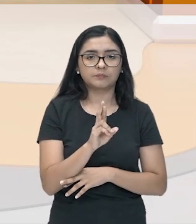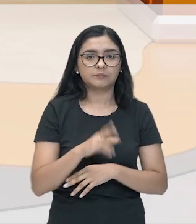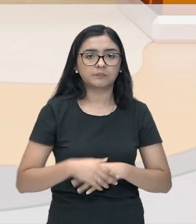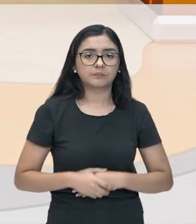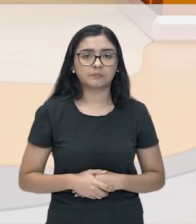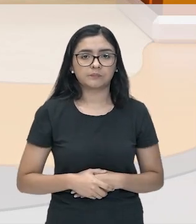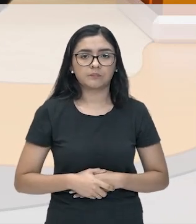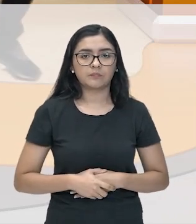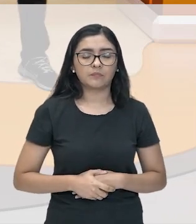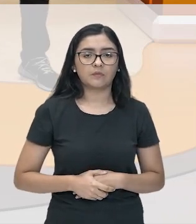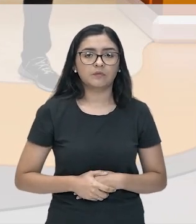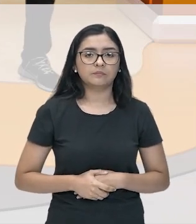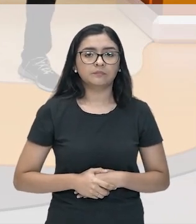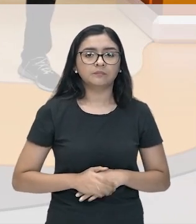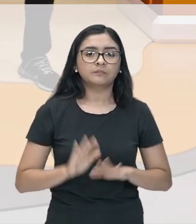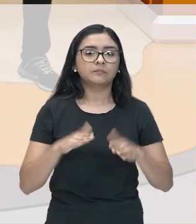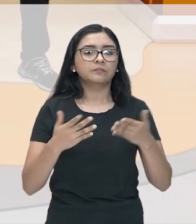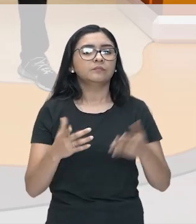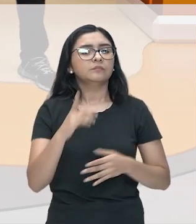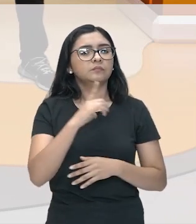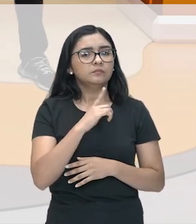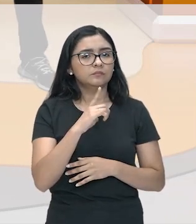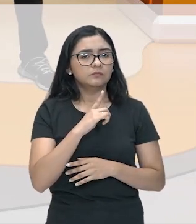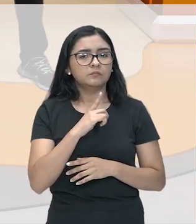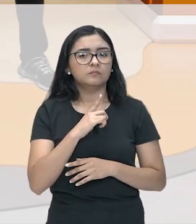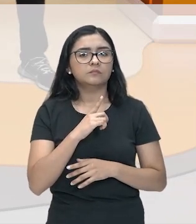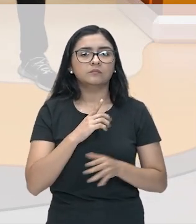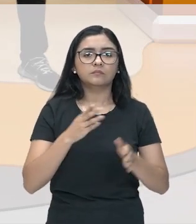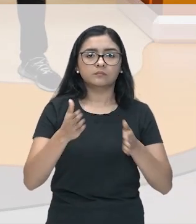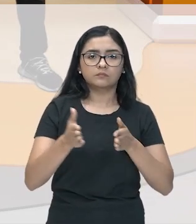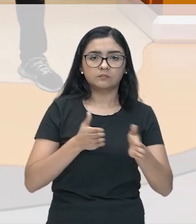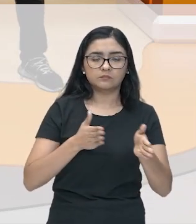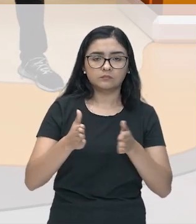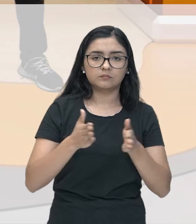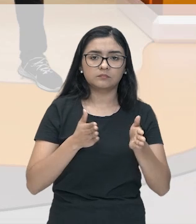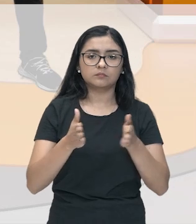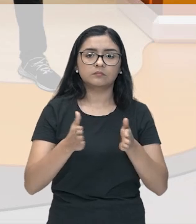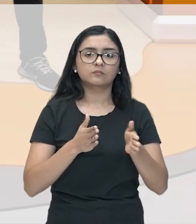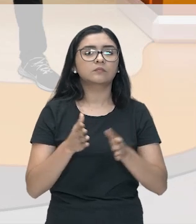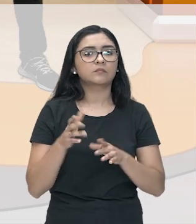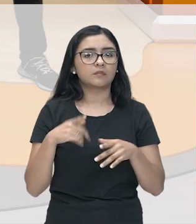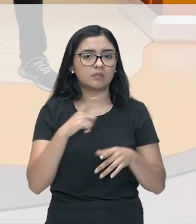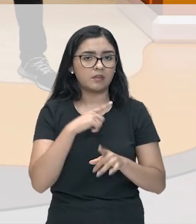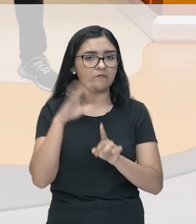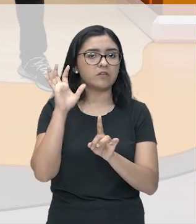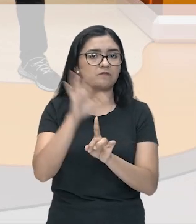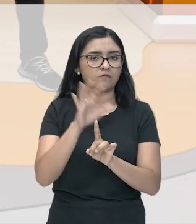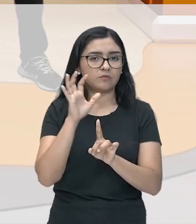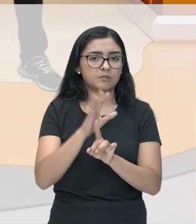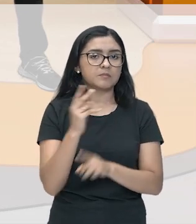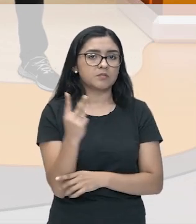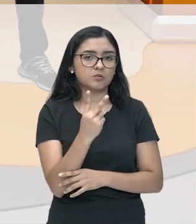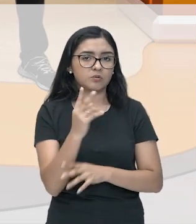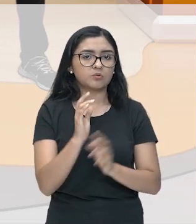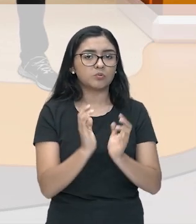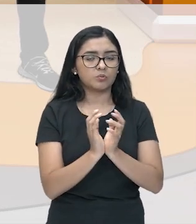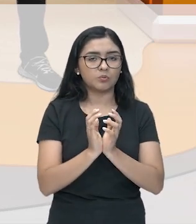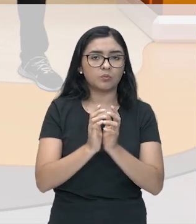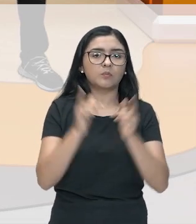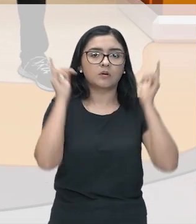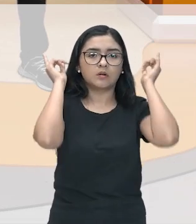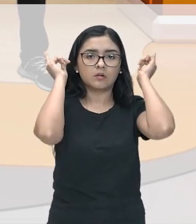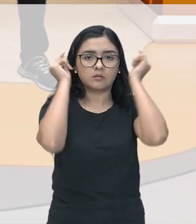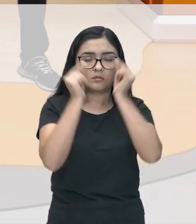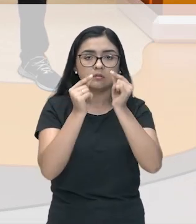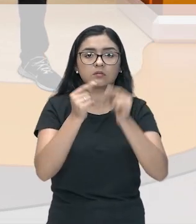Oriente, tá? Então, a gente vai ter este período da Antiguidade Clássica sendo influenciada por essas duas civilizações. E essa influência